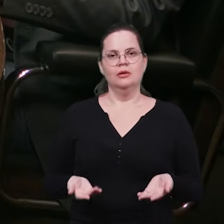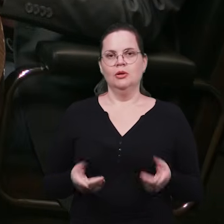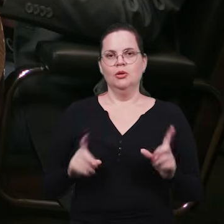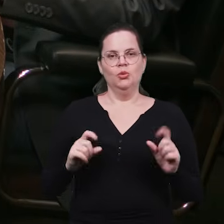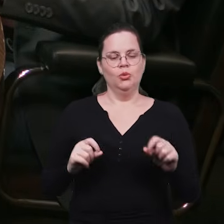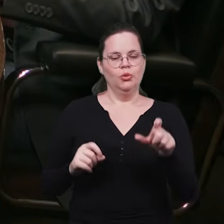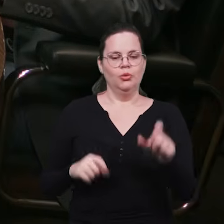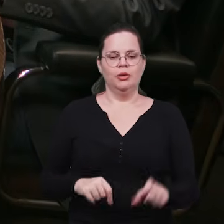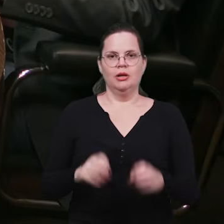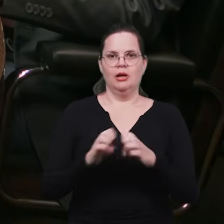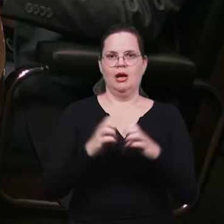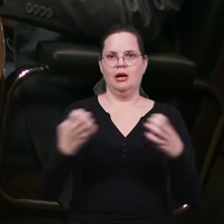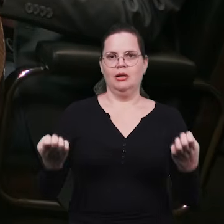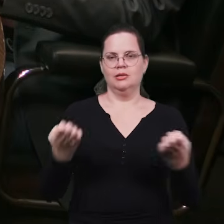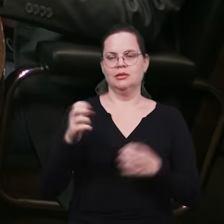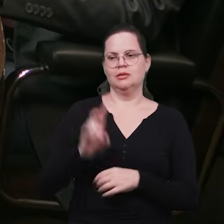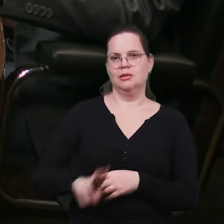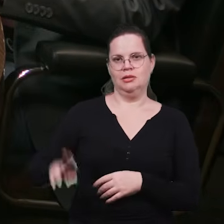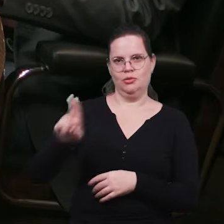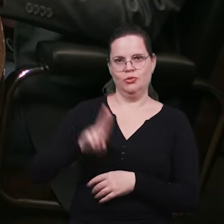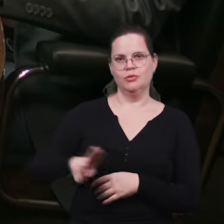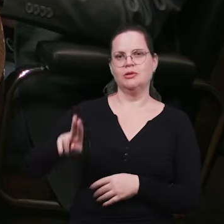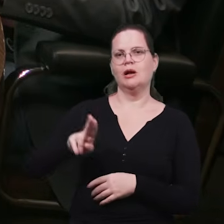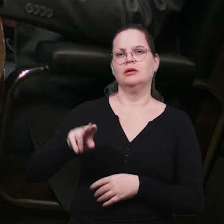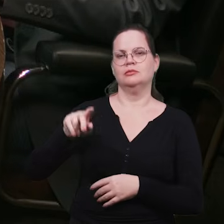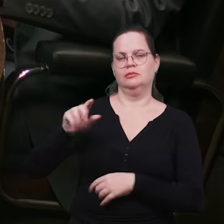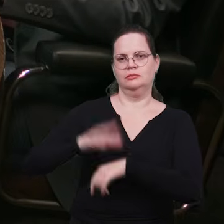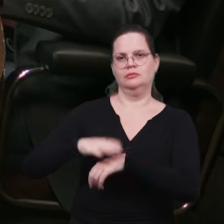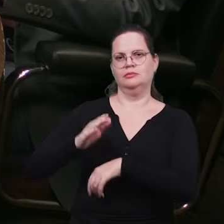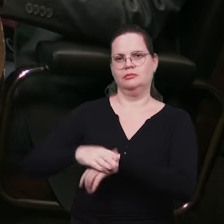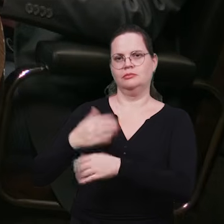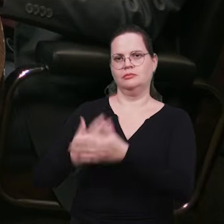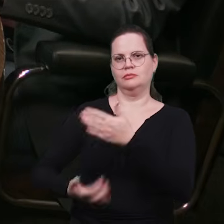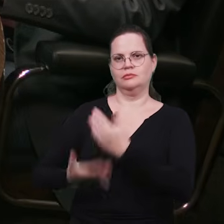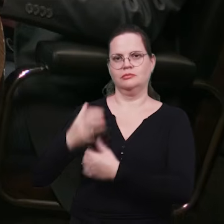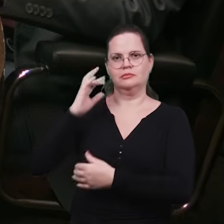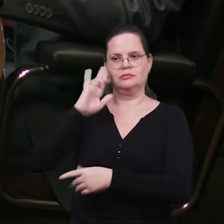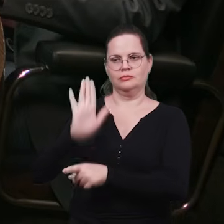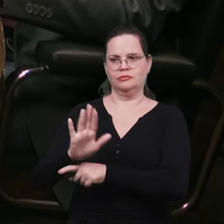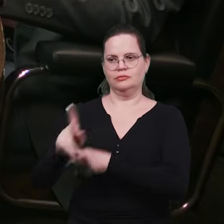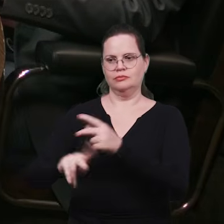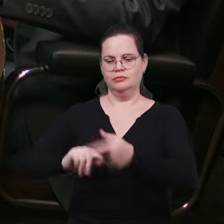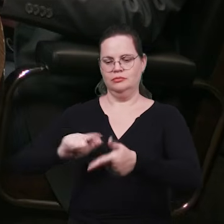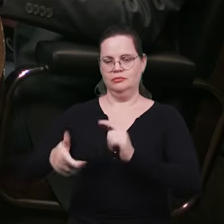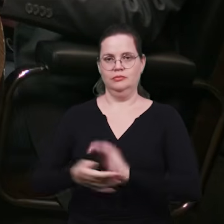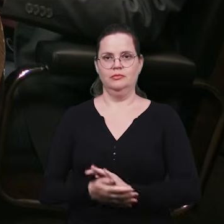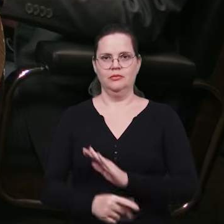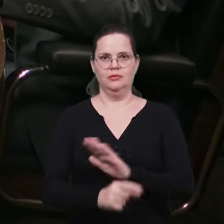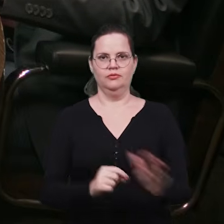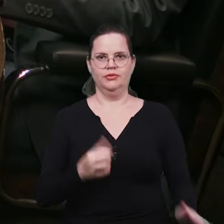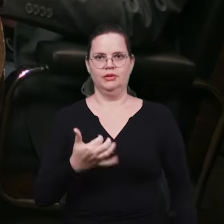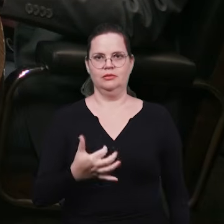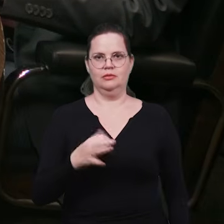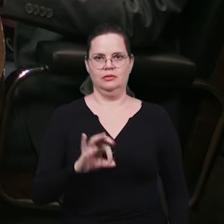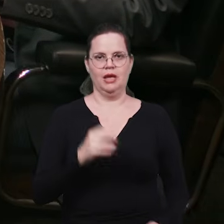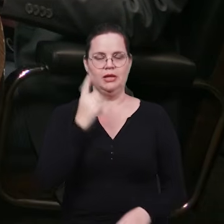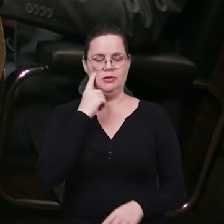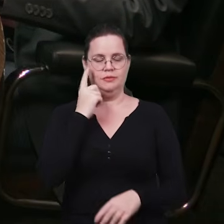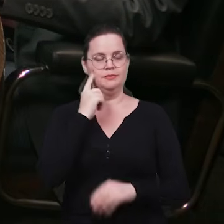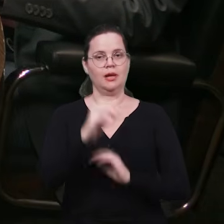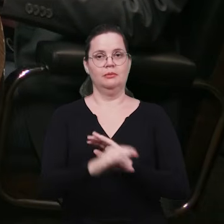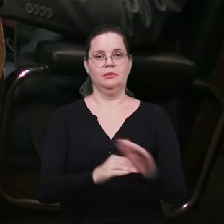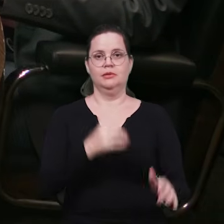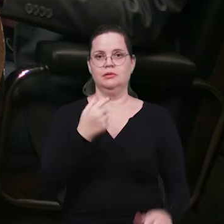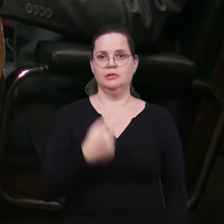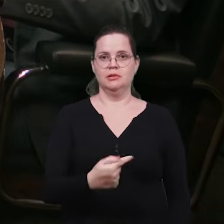Esdra, como que seria Esdras usado pelo Senhor para aquele momento, para o povo de Israel. O versículo 10 desse capítulo 7, ele vai